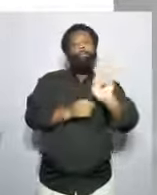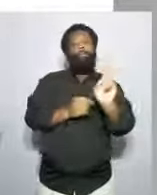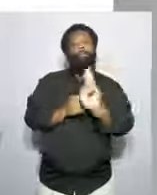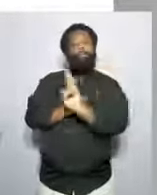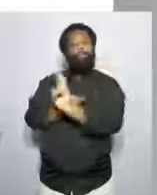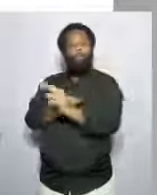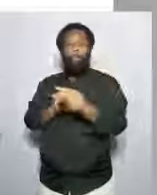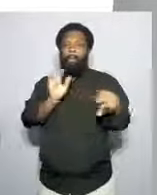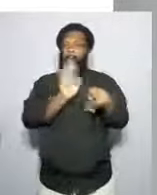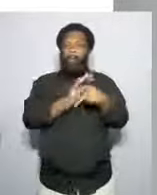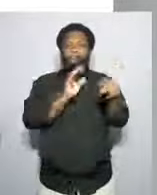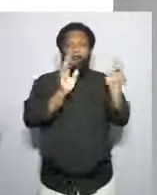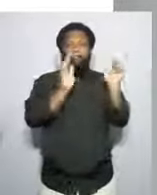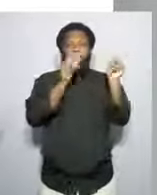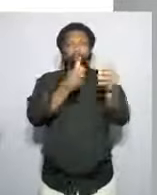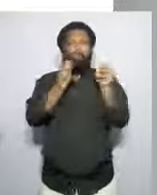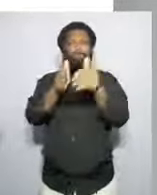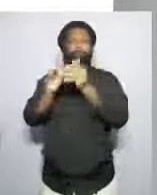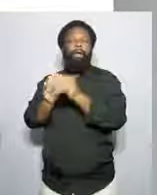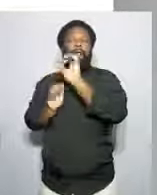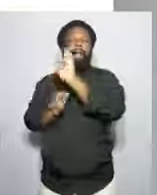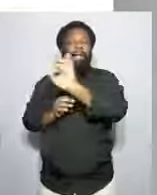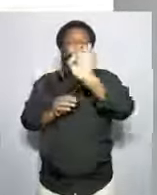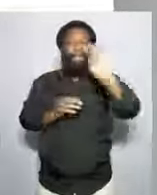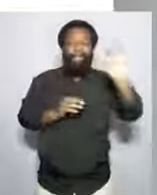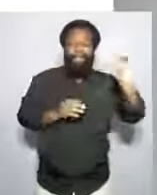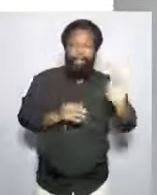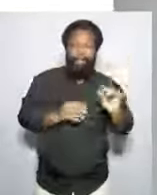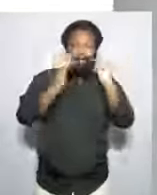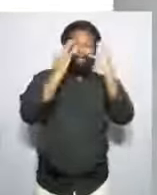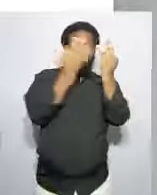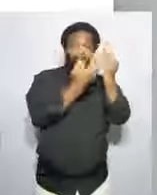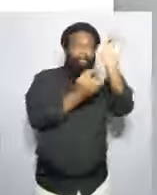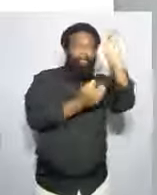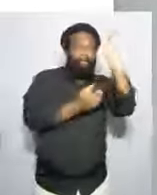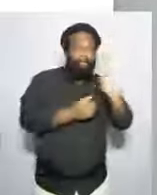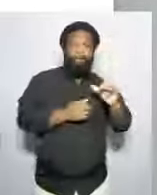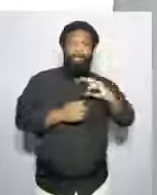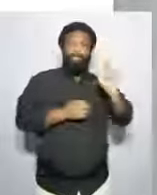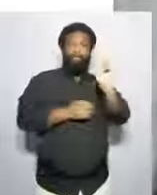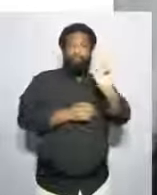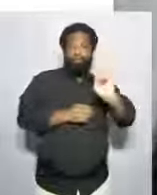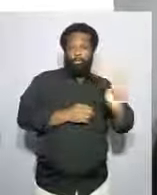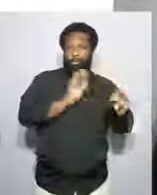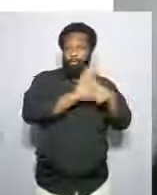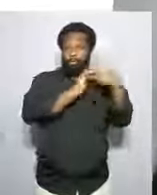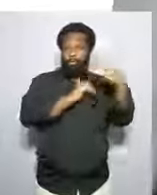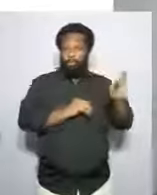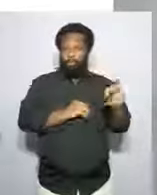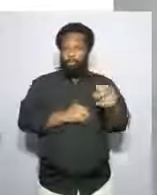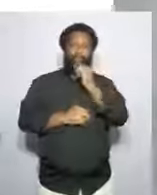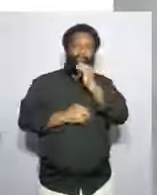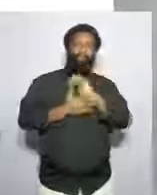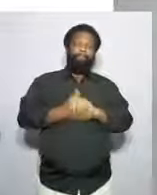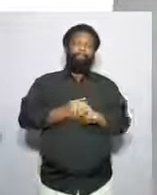nomes específicos para cada uma dessas famílias. Bom, pessoal,